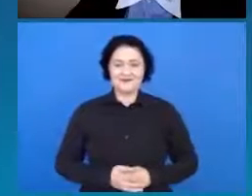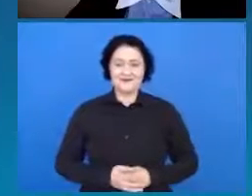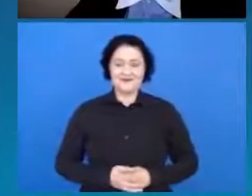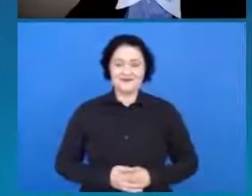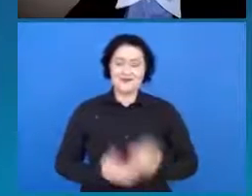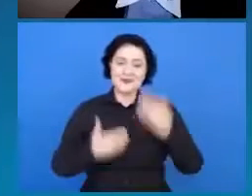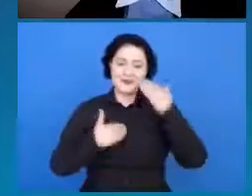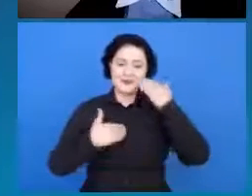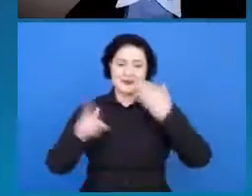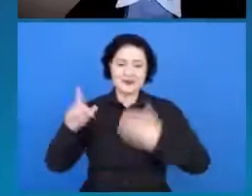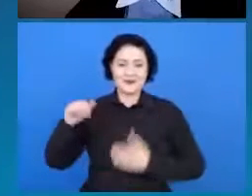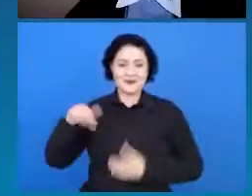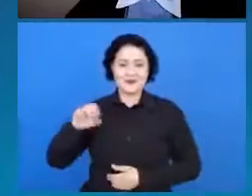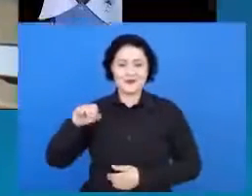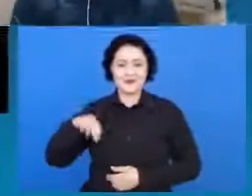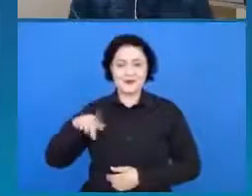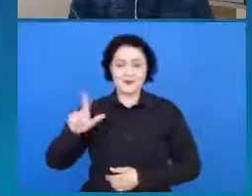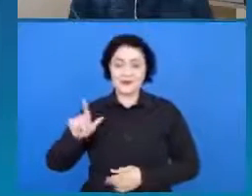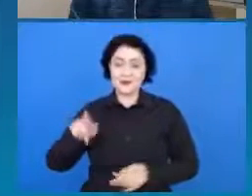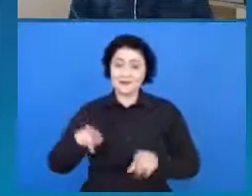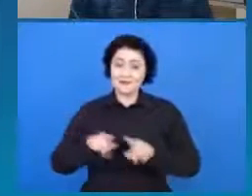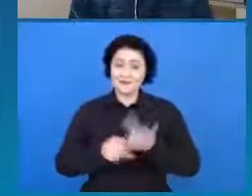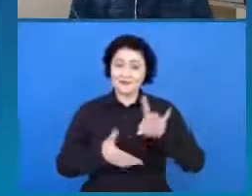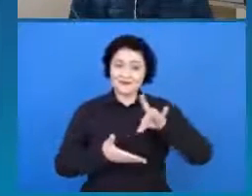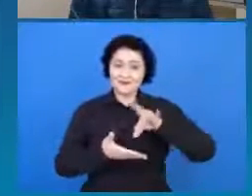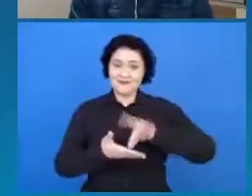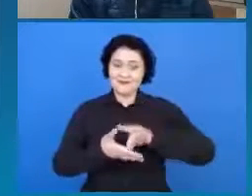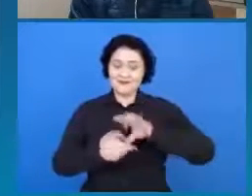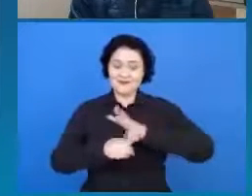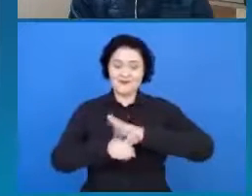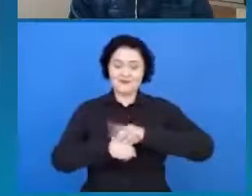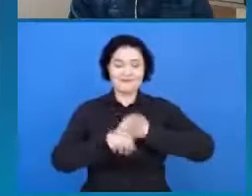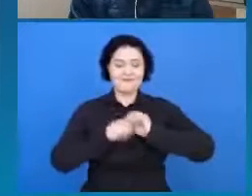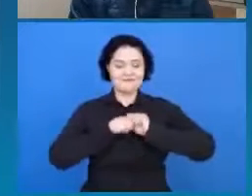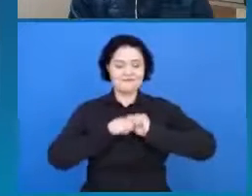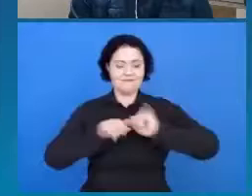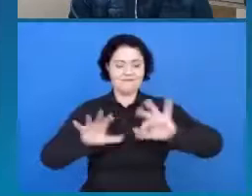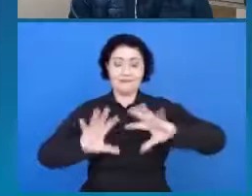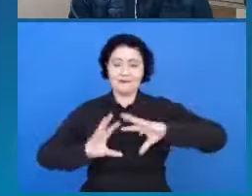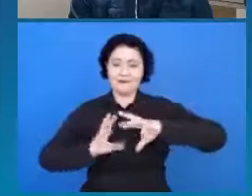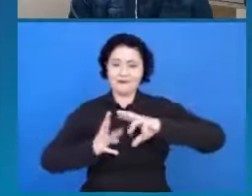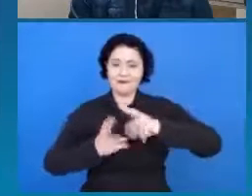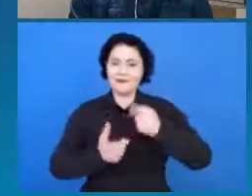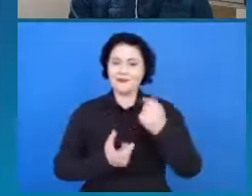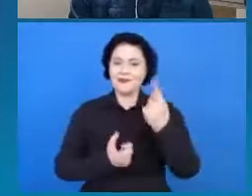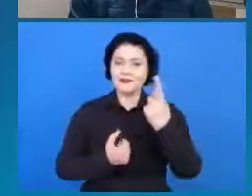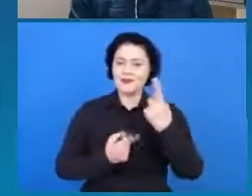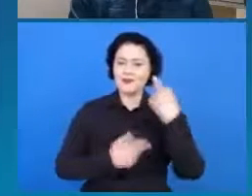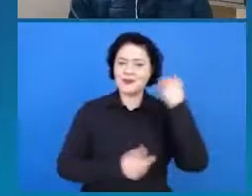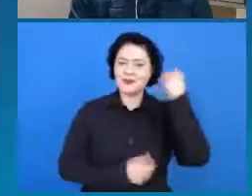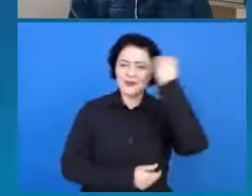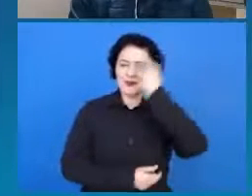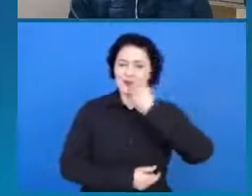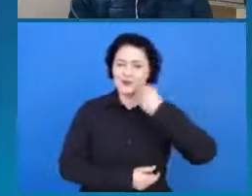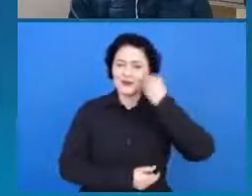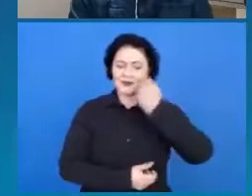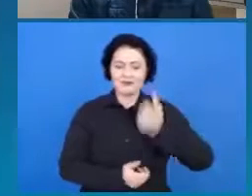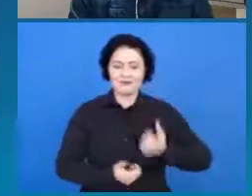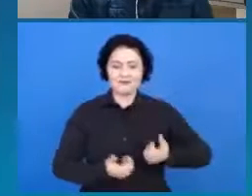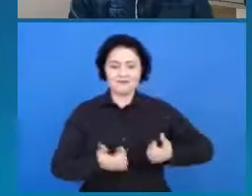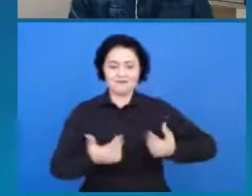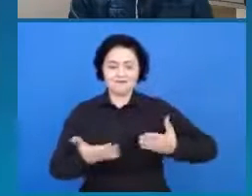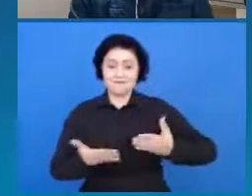obrigada linco realmente academia nos trouxe algumas experiências